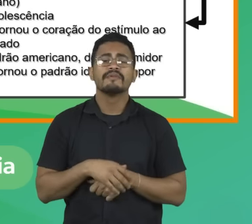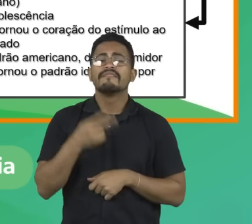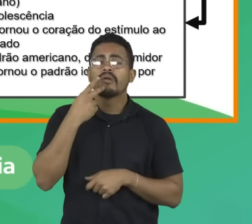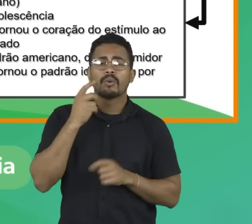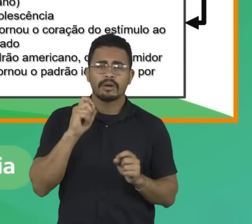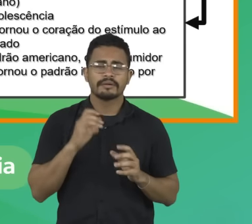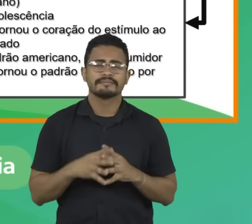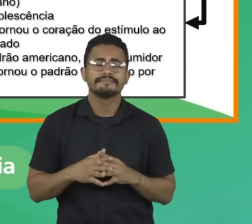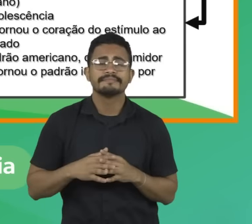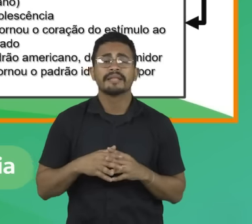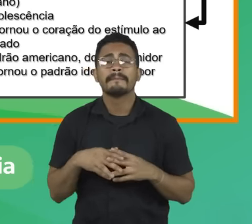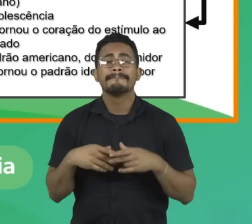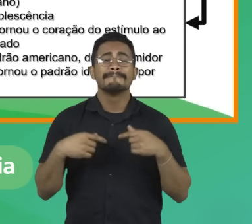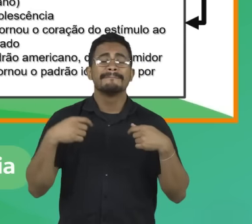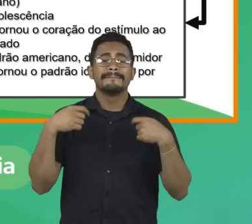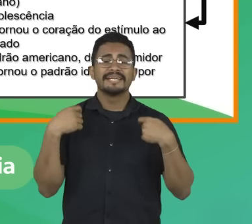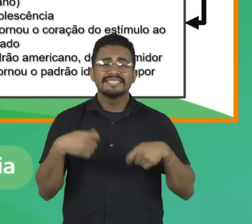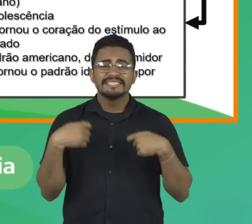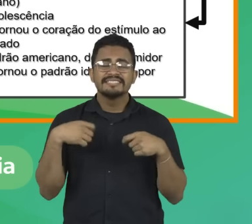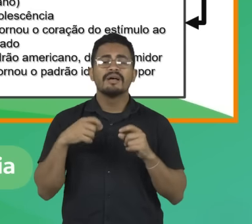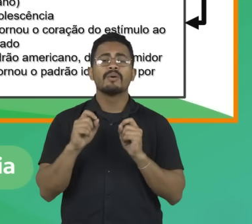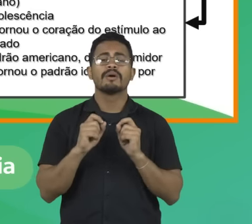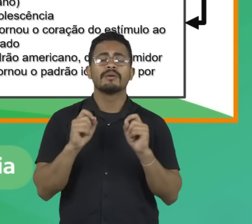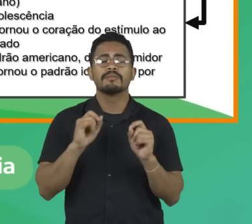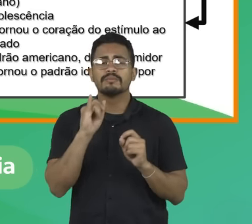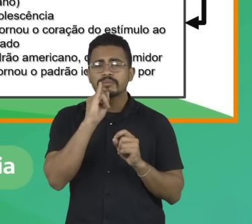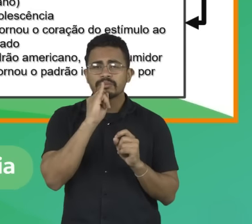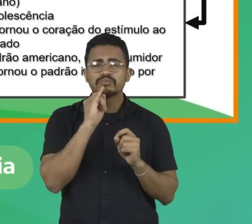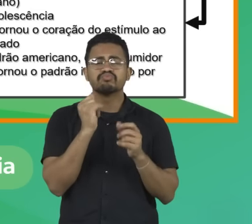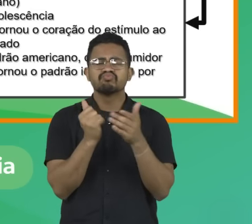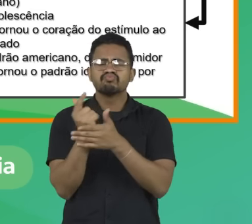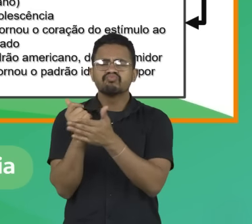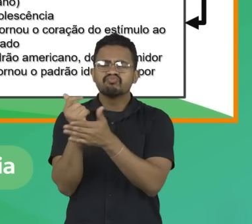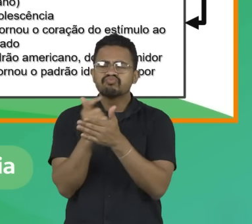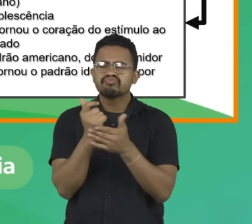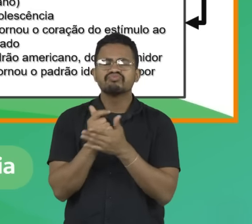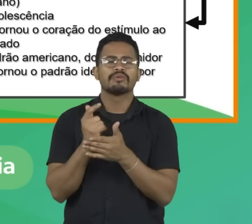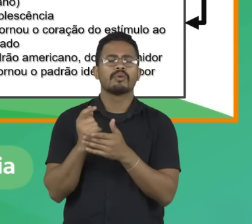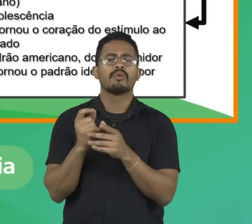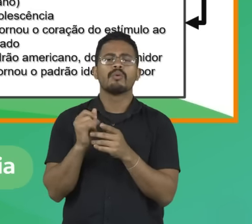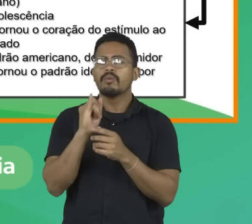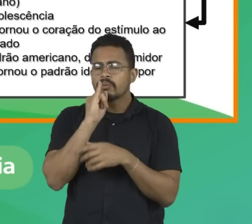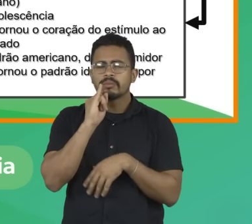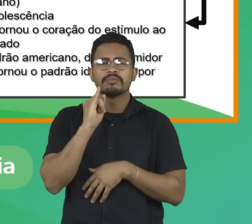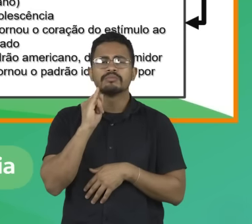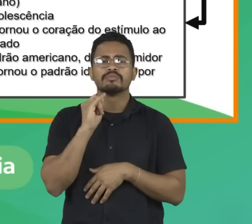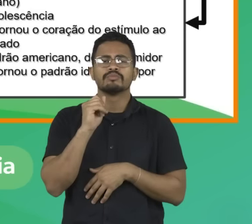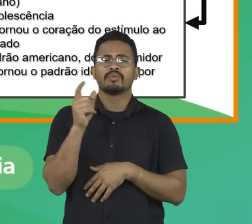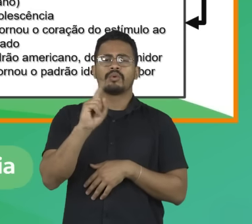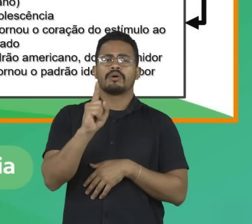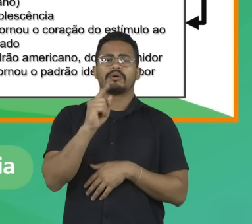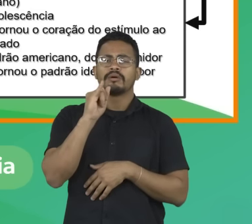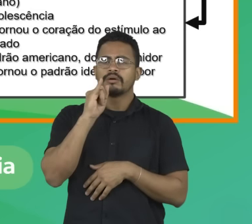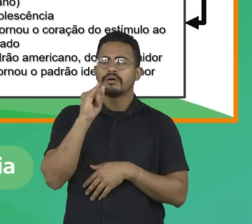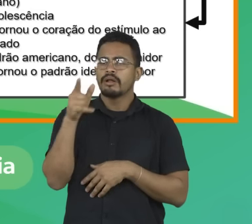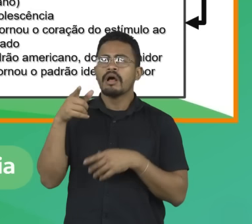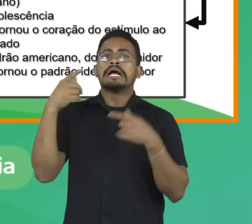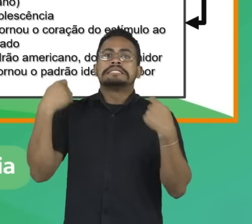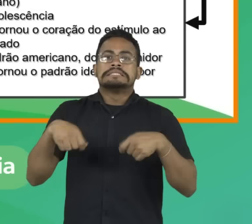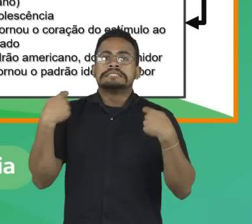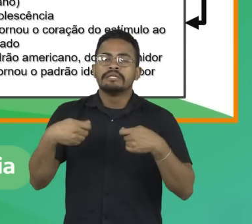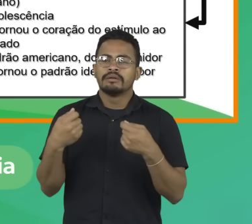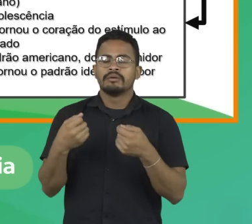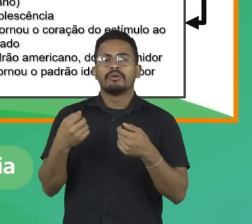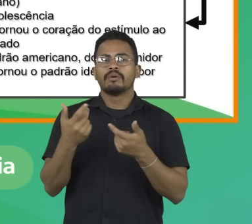é necessário fazer com que o consumo deixe de ser uma obtenção por uma necessidade e ele se